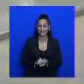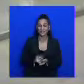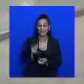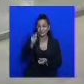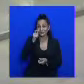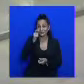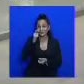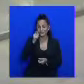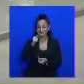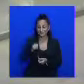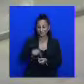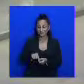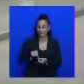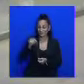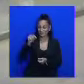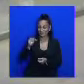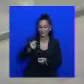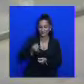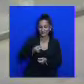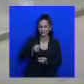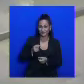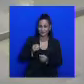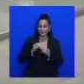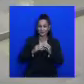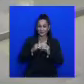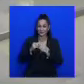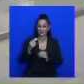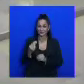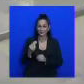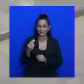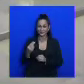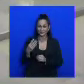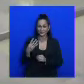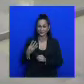Vamos conferir os números sorteados no concurso